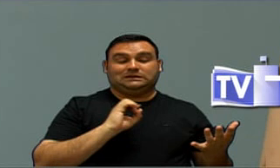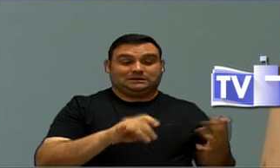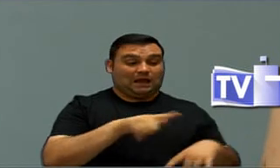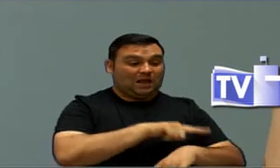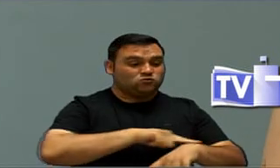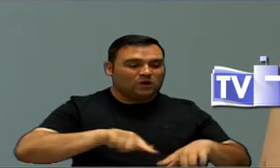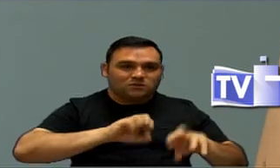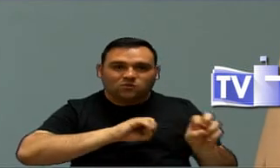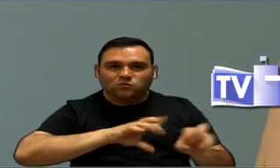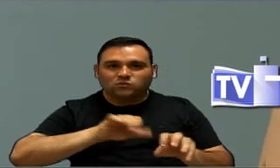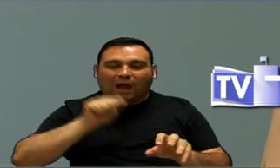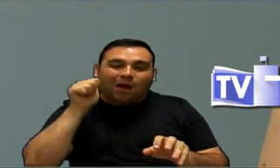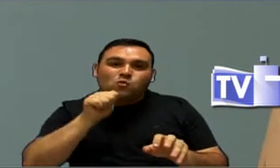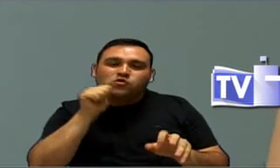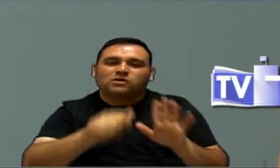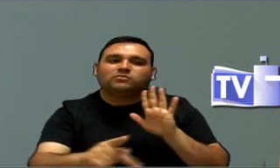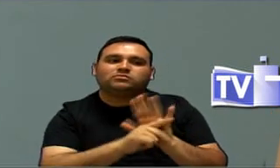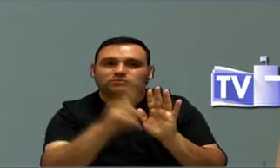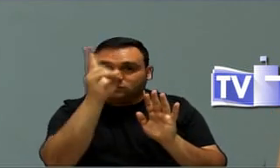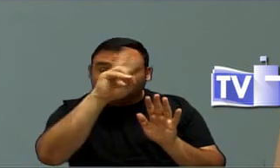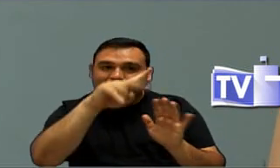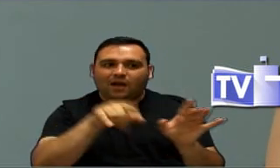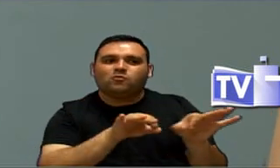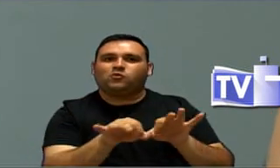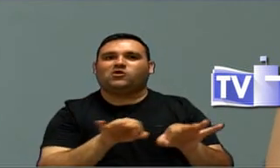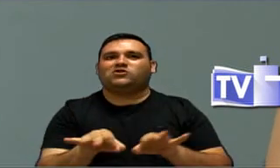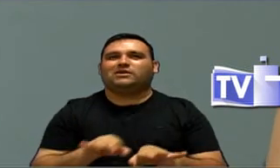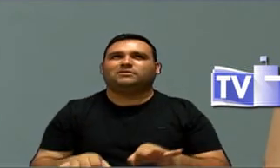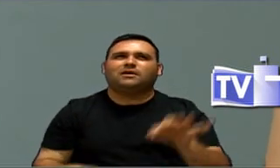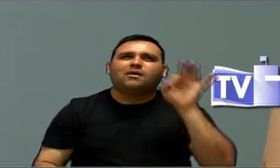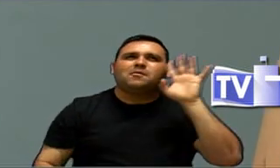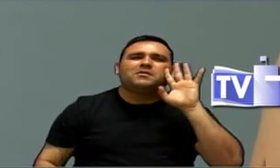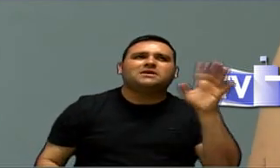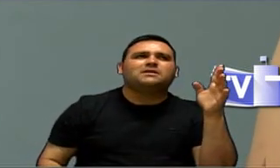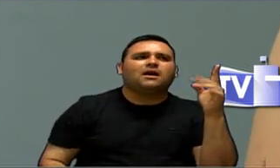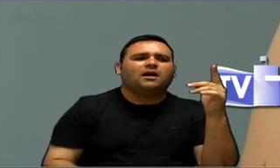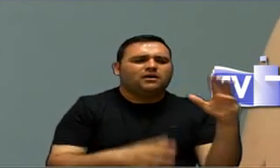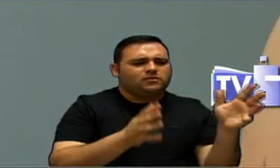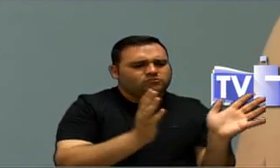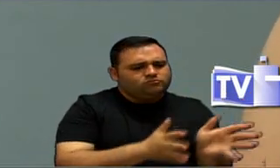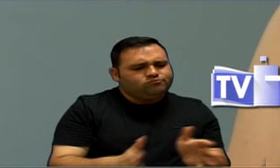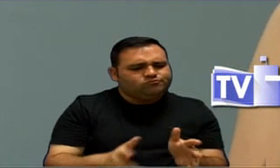da mulher na história, ela é um projeto. Se a gente pensa por que esses